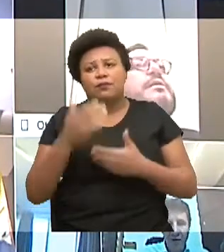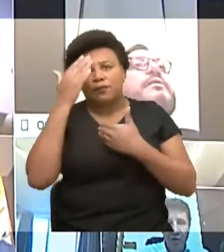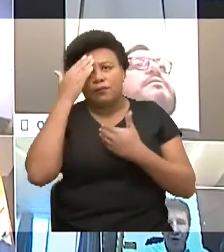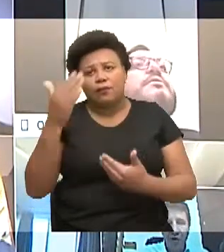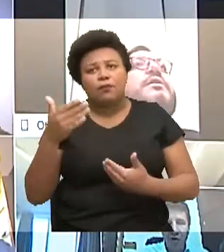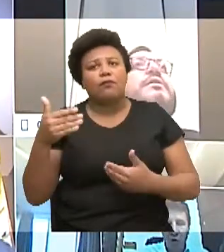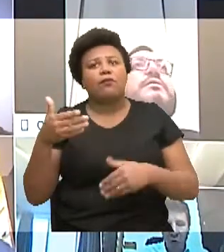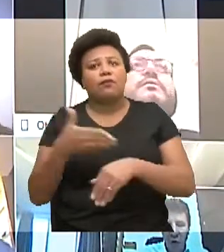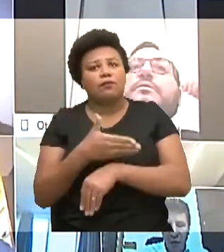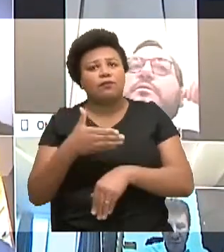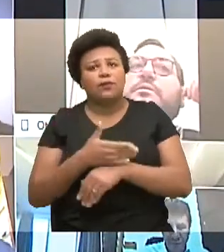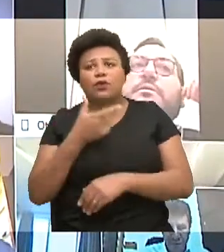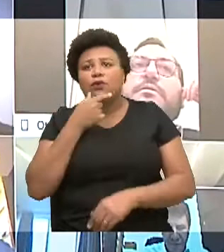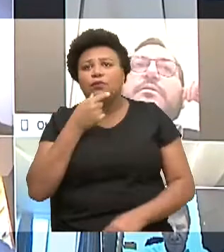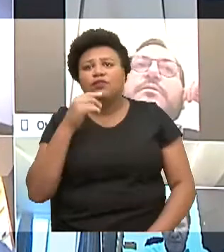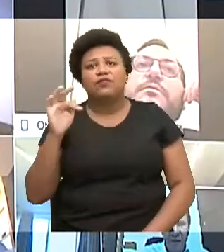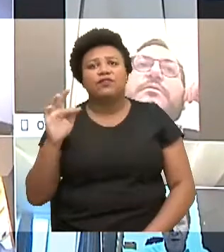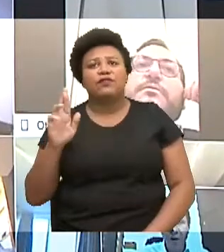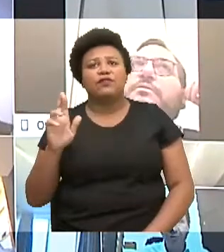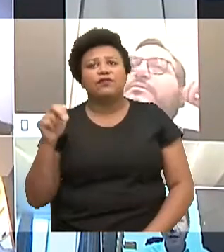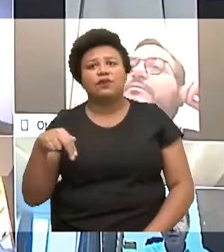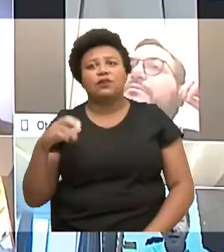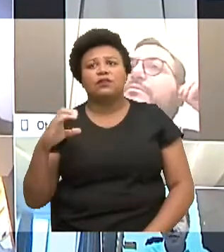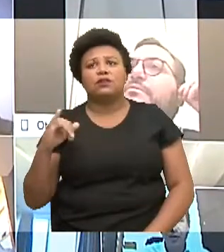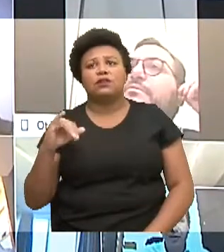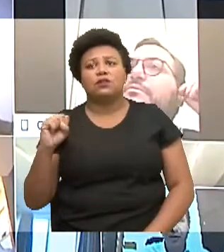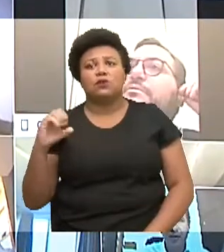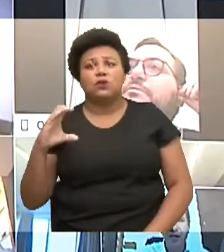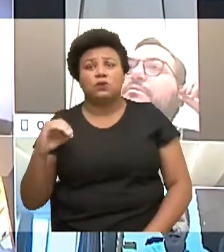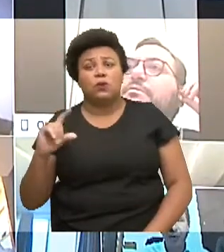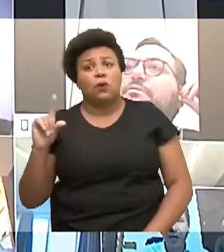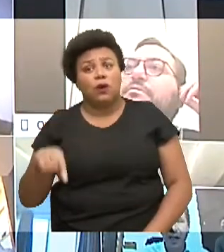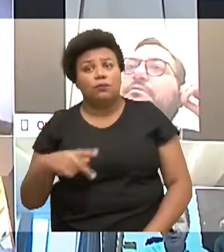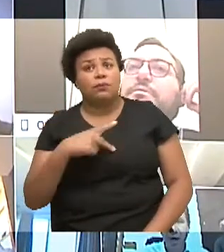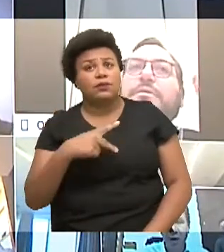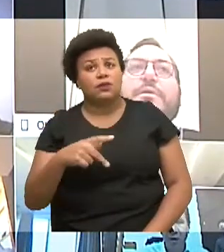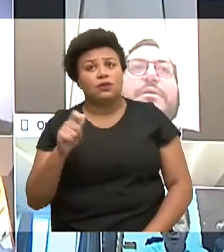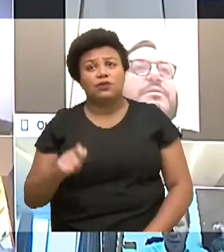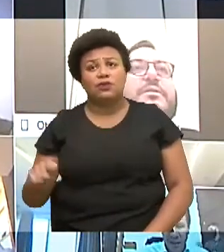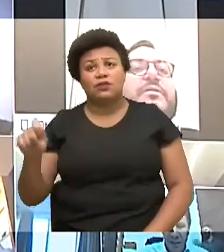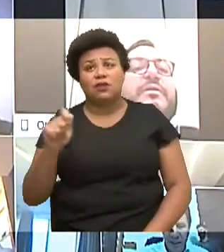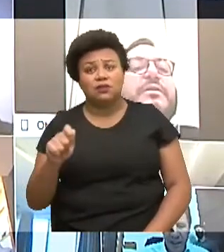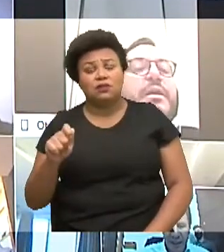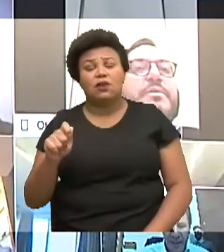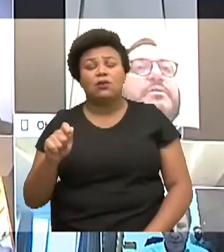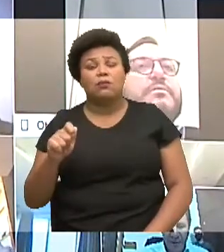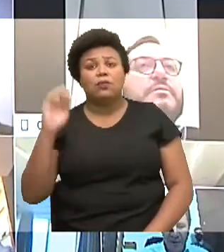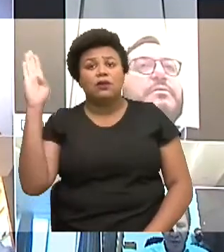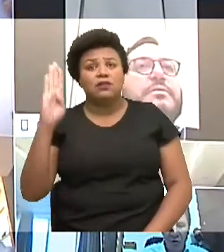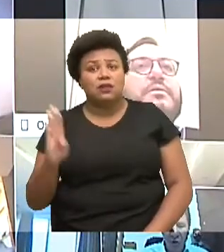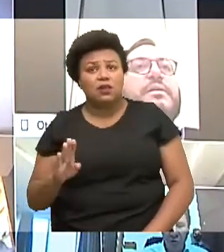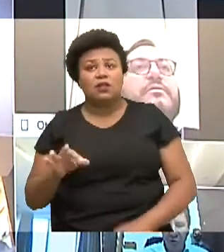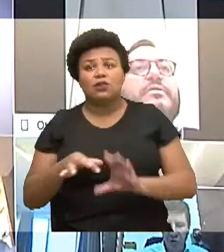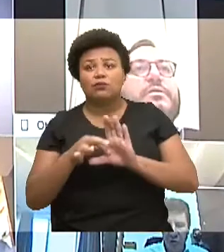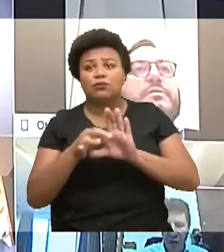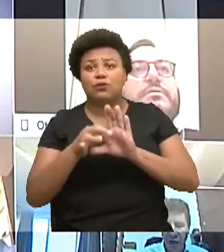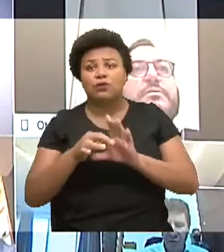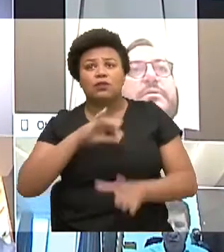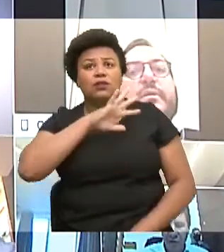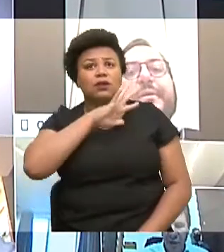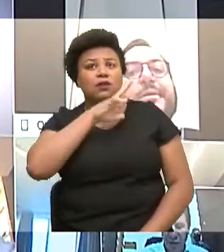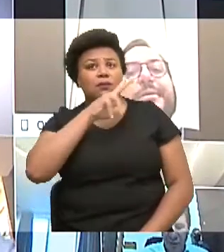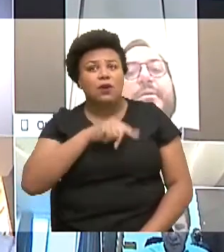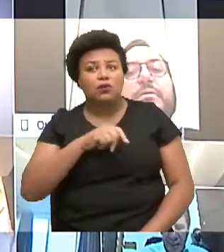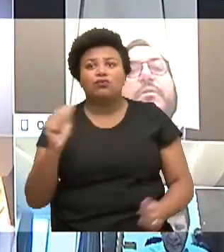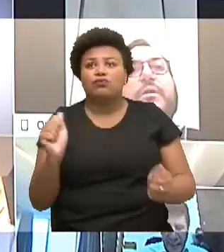Agradecer a presença do Francisco Turra, que é o nosso presidente da Associação Brasileira de Proteína Animal, que está conosco, junto